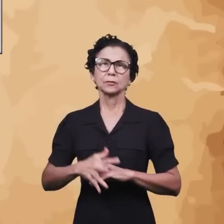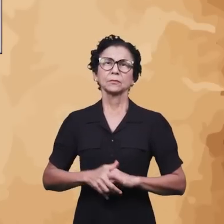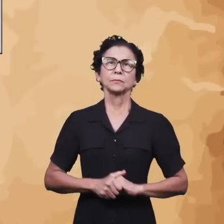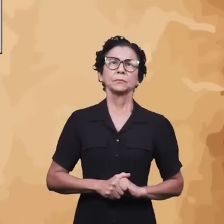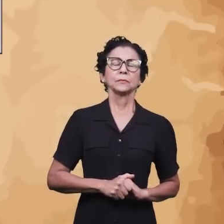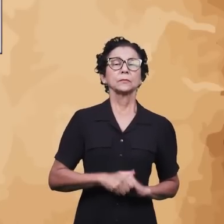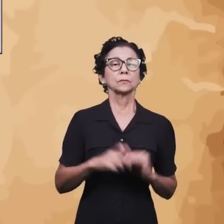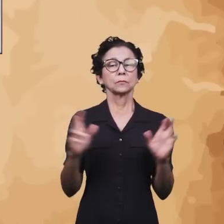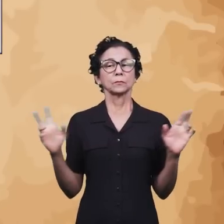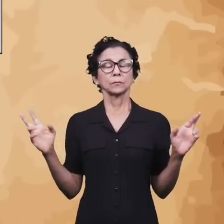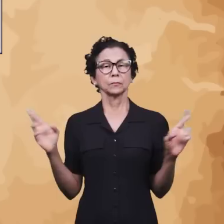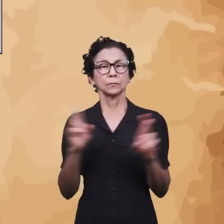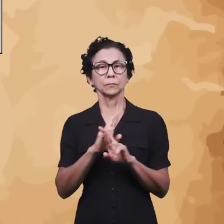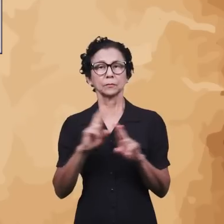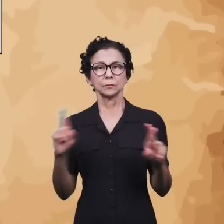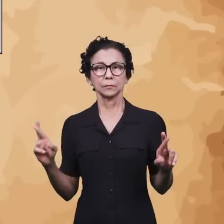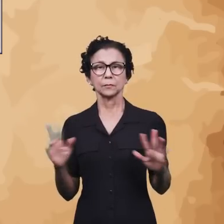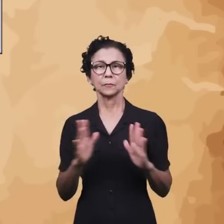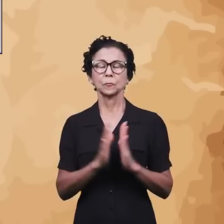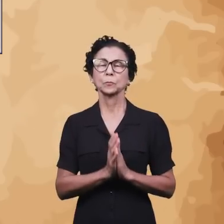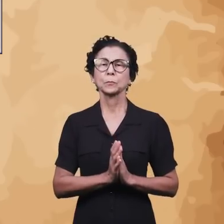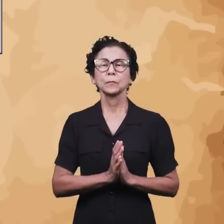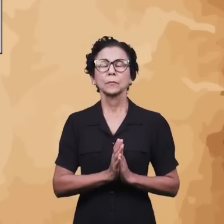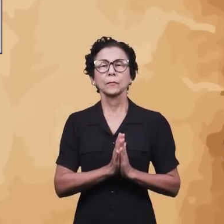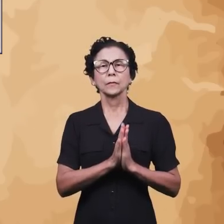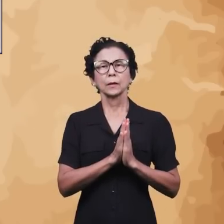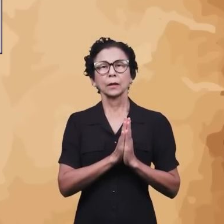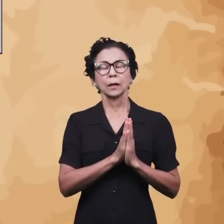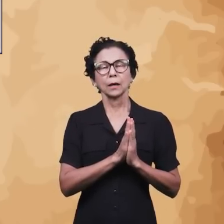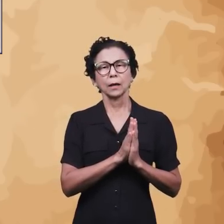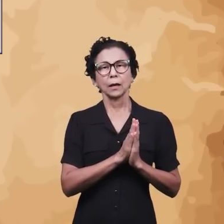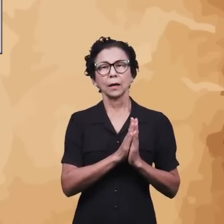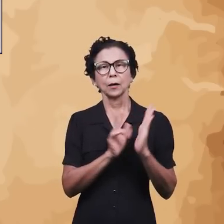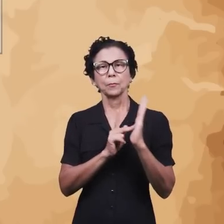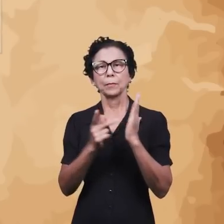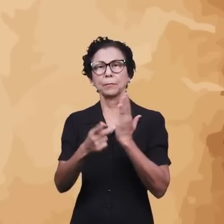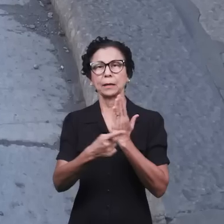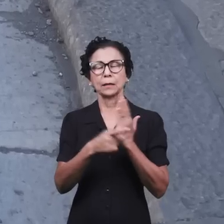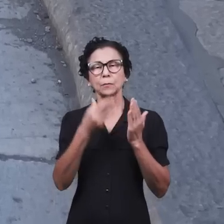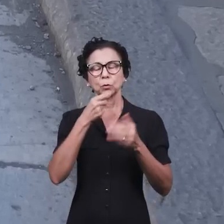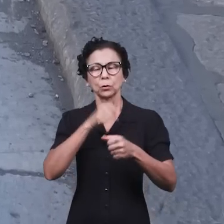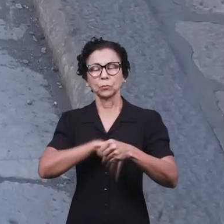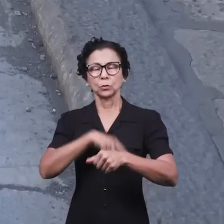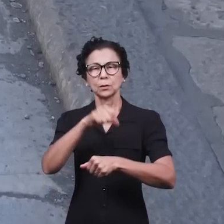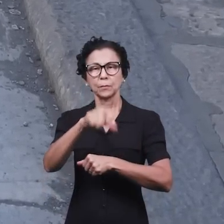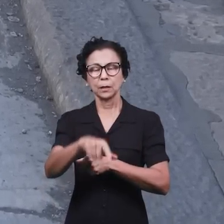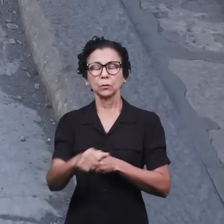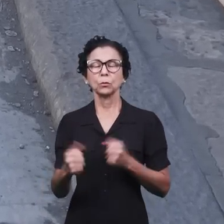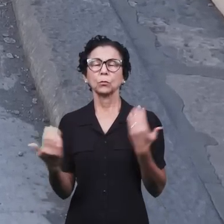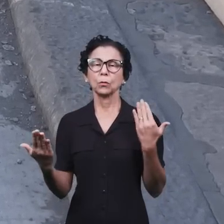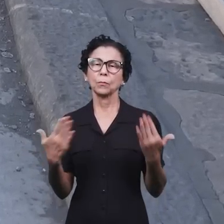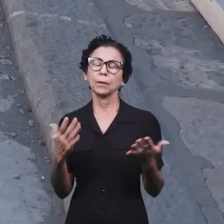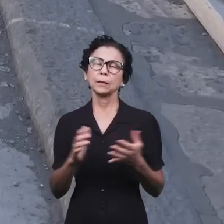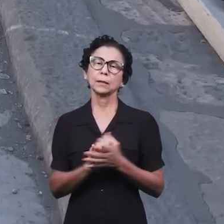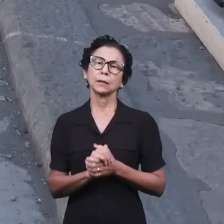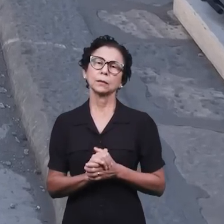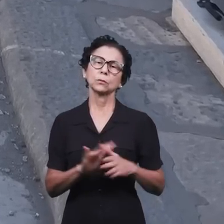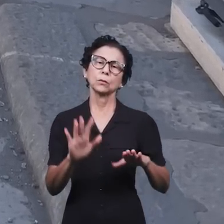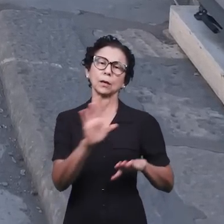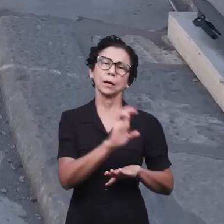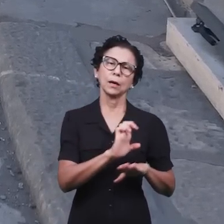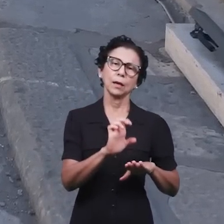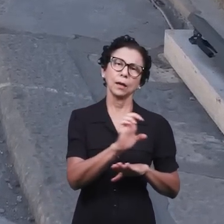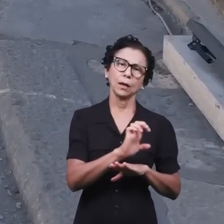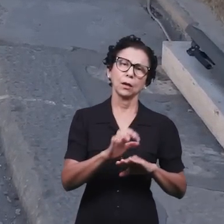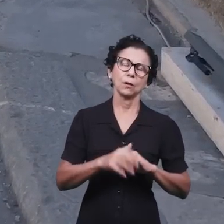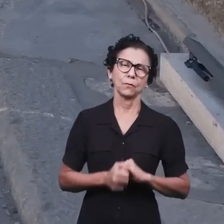a conexão entre a carta à igreja de Éfeso e a parábola do semeador, que mostra exatamente que a primeira parte da semeadura foi aquela que